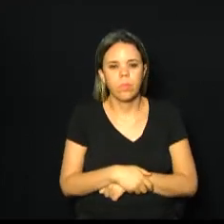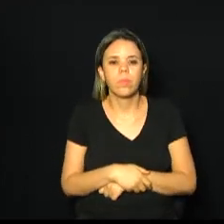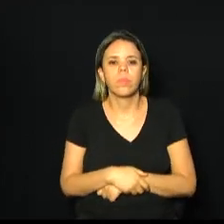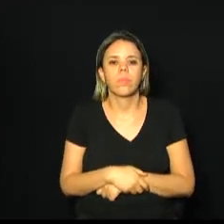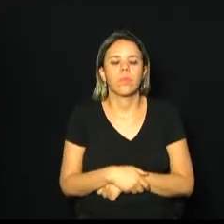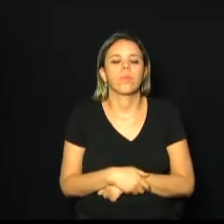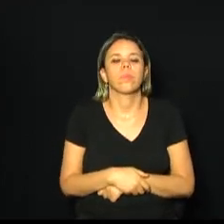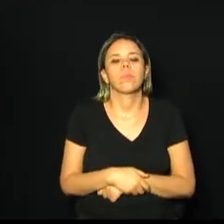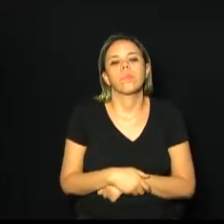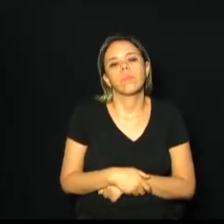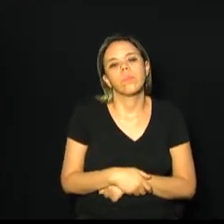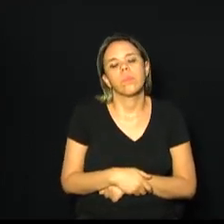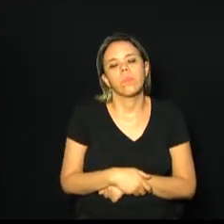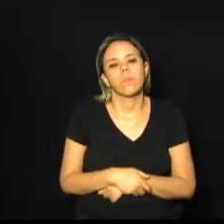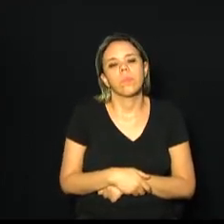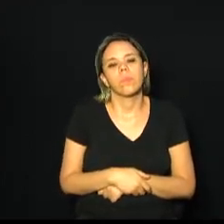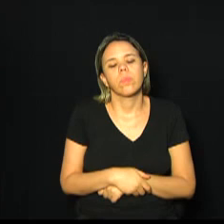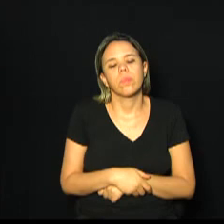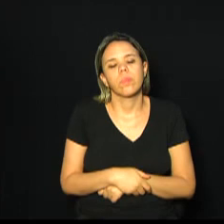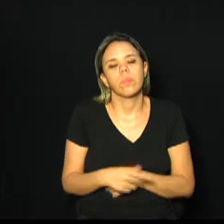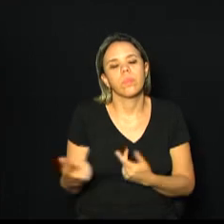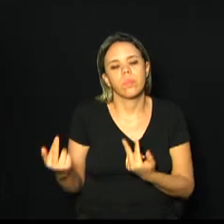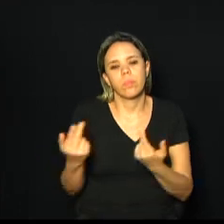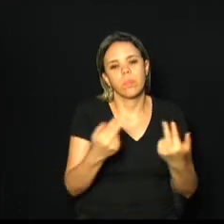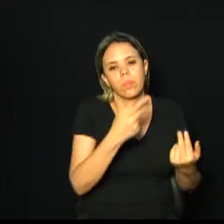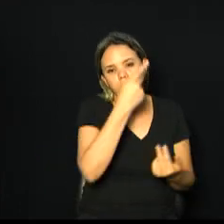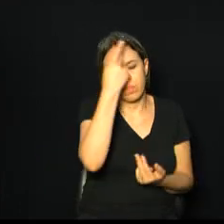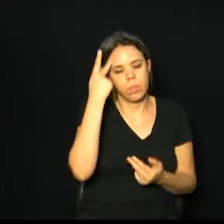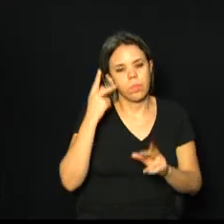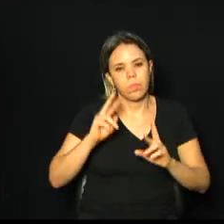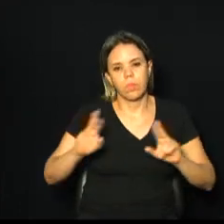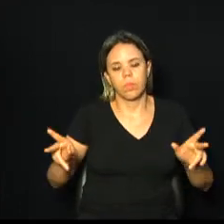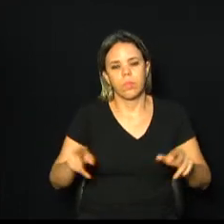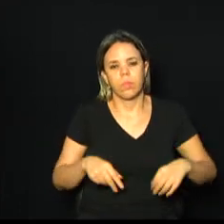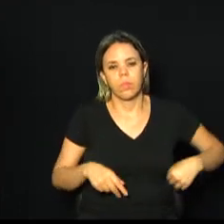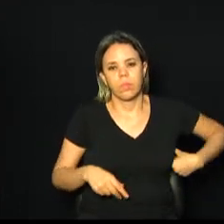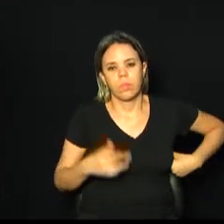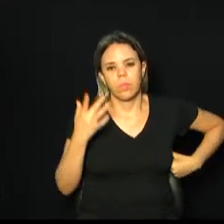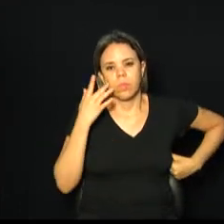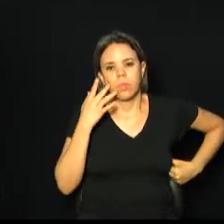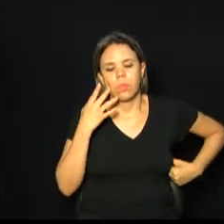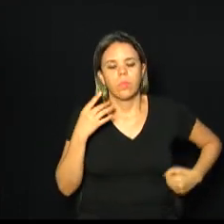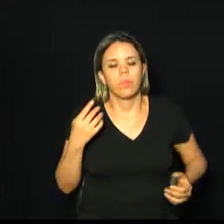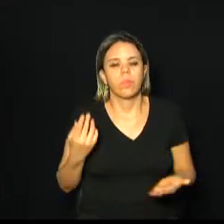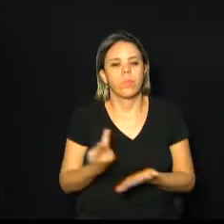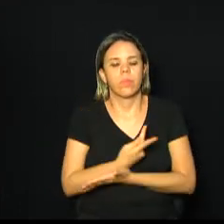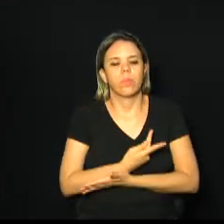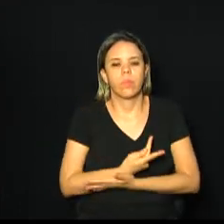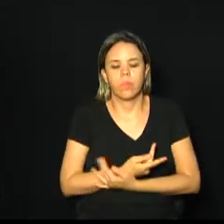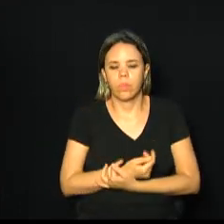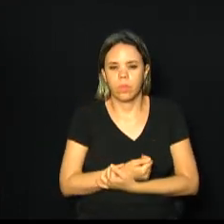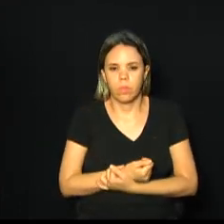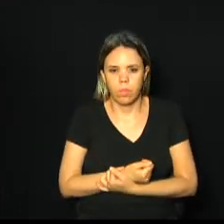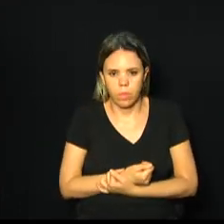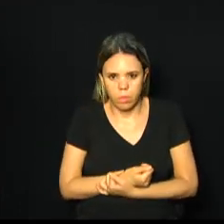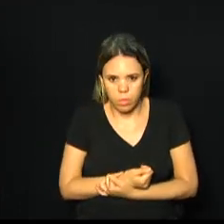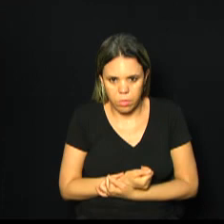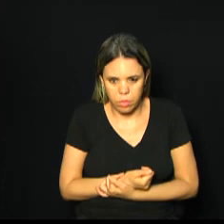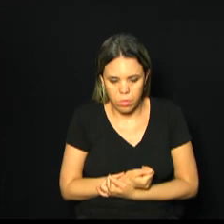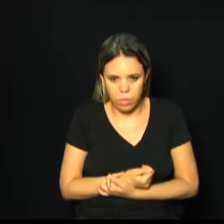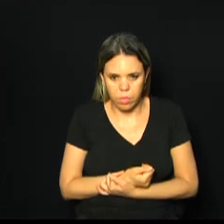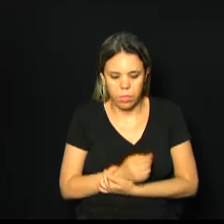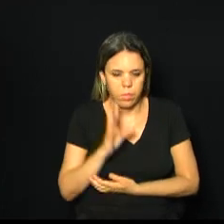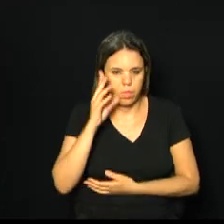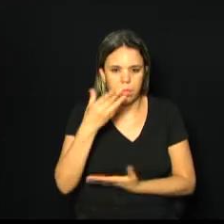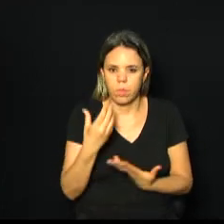forma tratar igual as pessoas diferentes. Isso eu acho injustiça. Não é uma coisa que eu